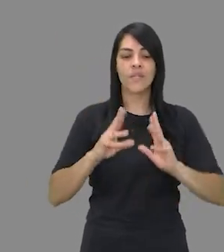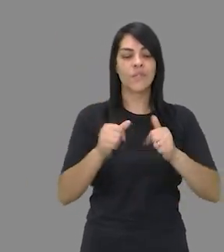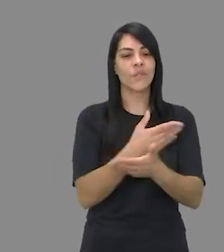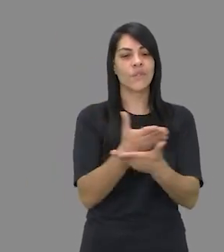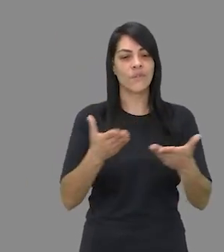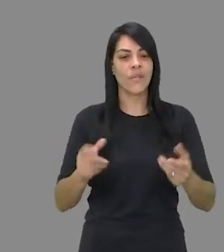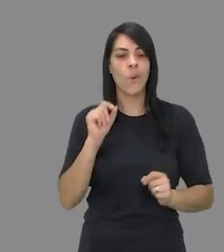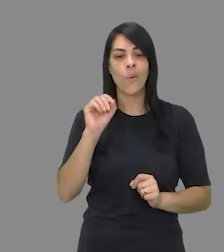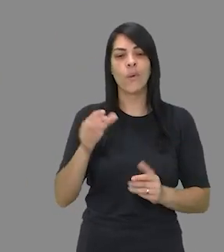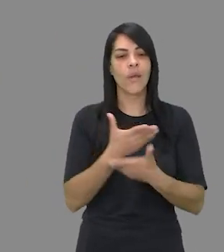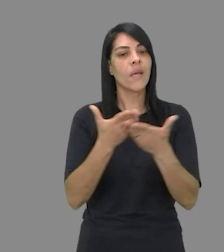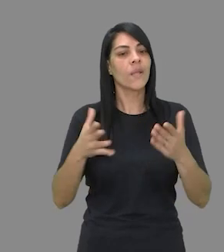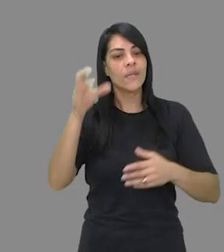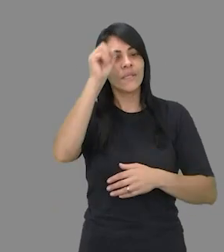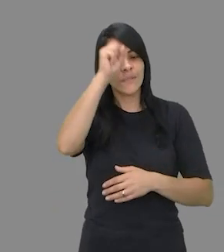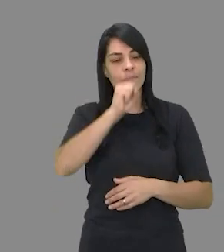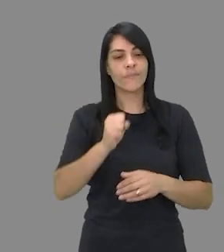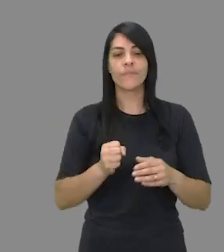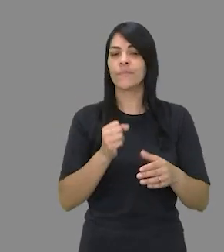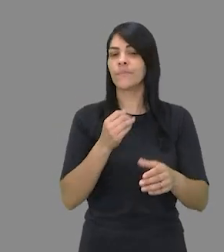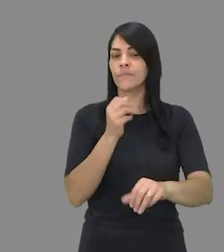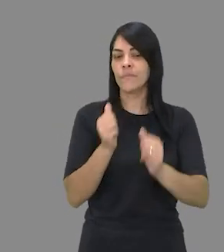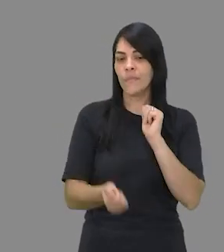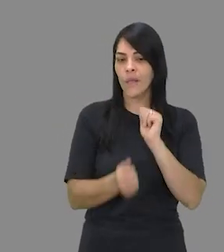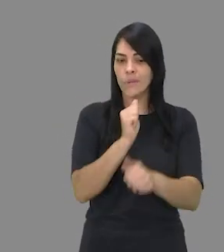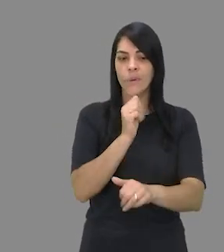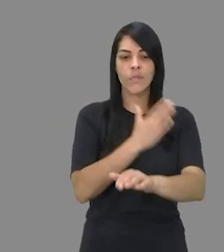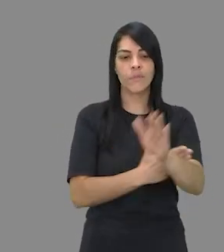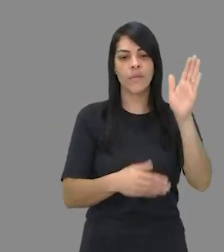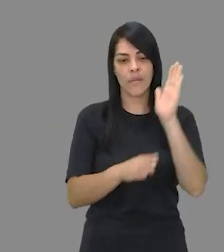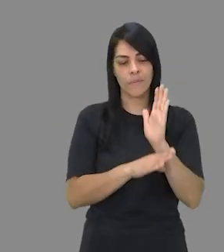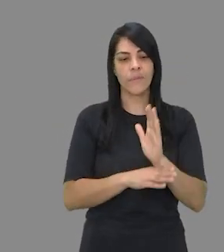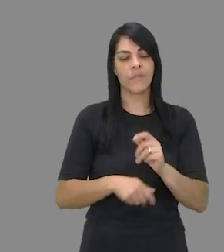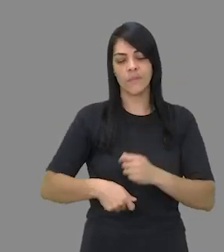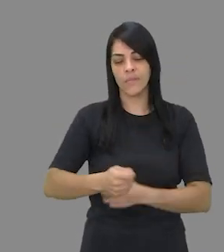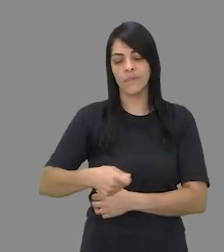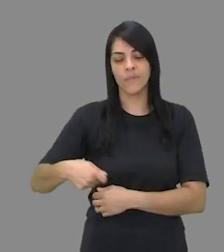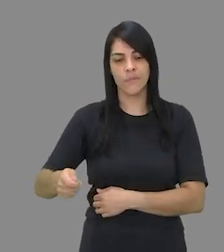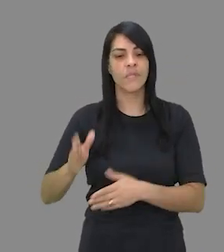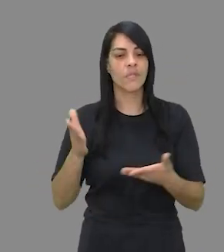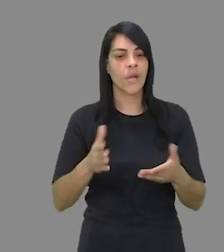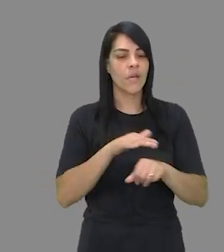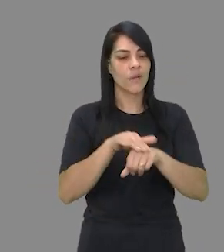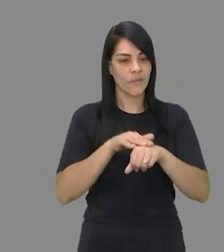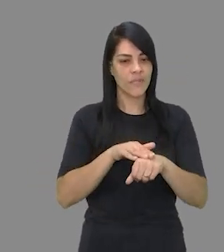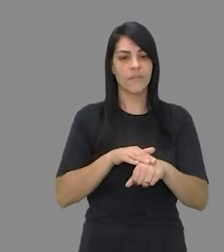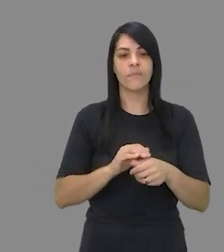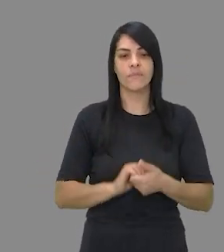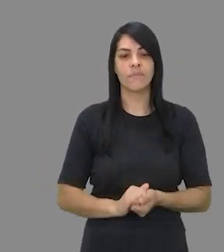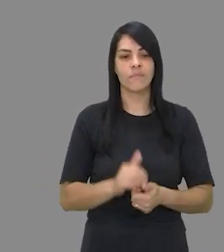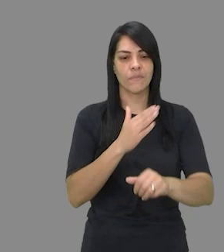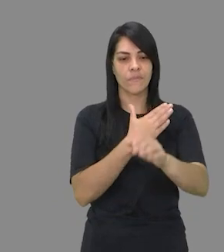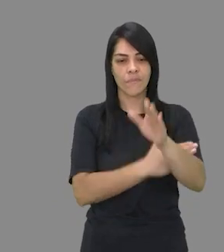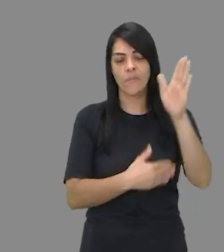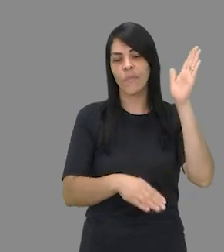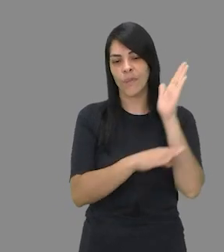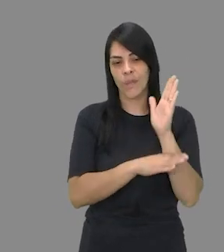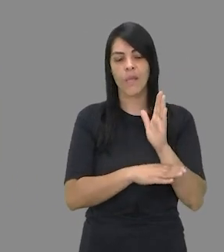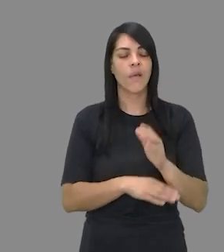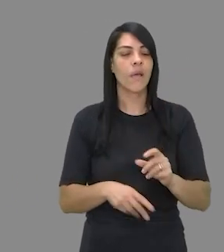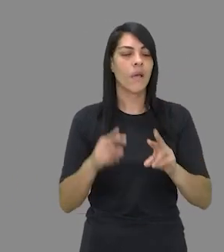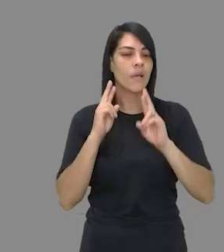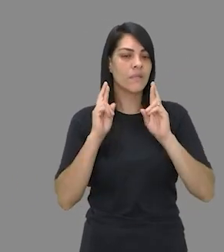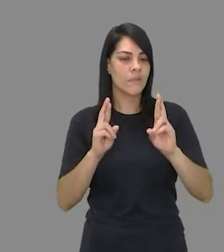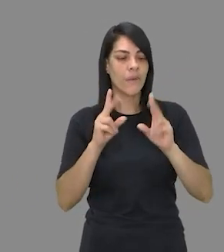O que aprendemos? O esporte paralímpico, falamos também do tênis de mesa aí e do esporte paralímpico tênis de mesa. Eu espero que